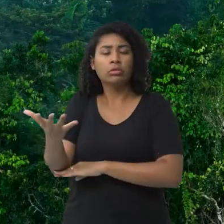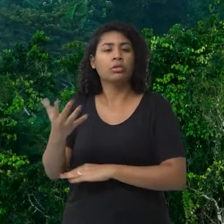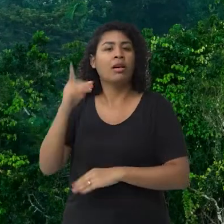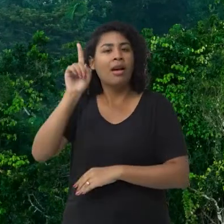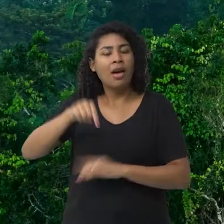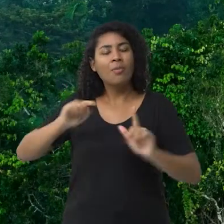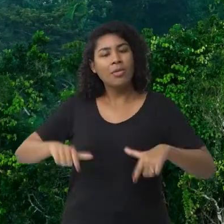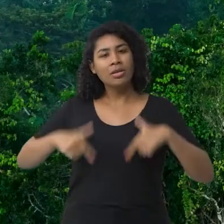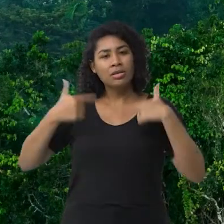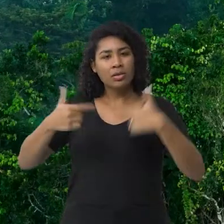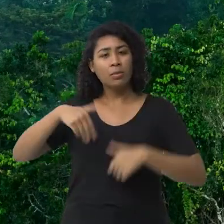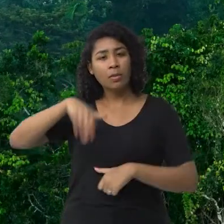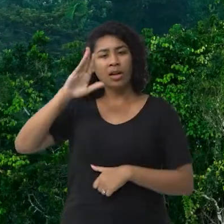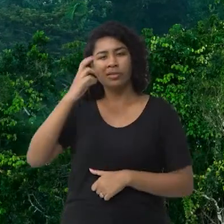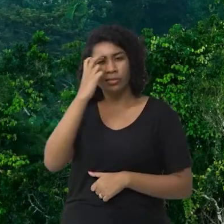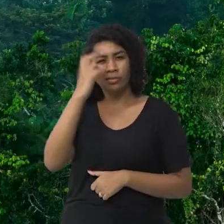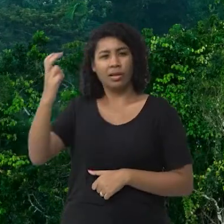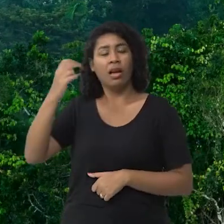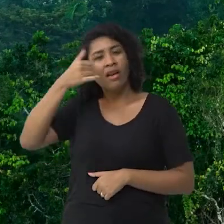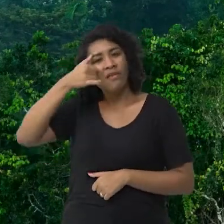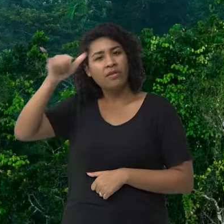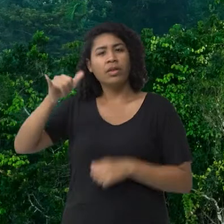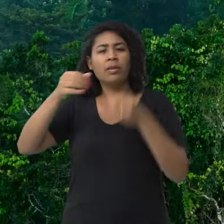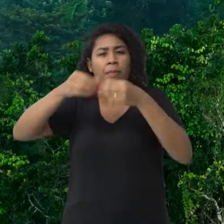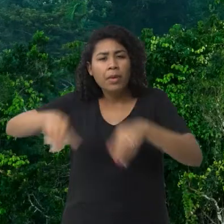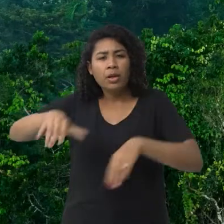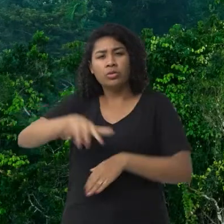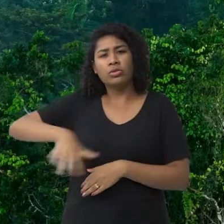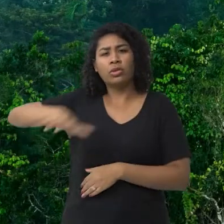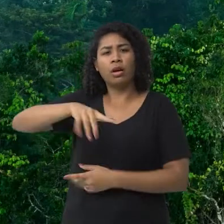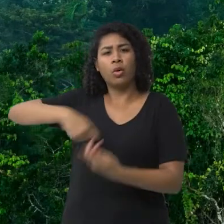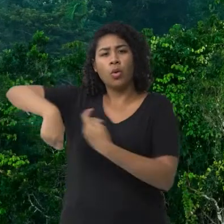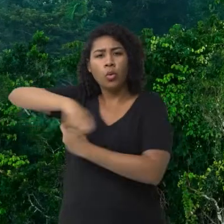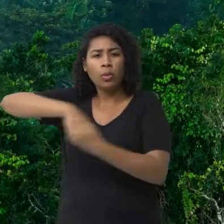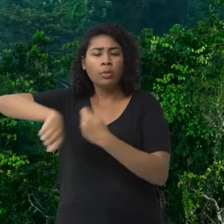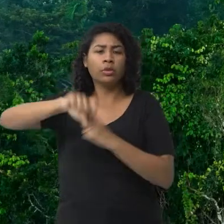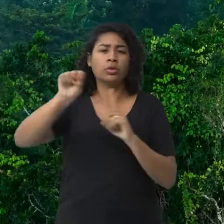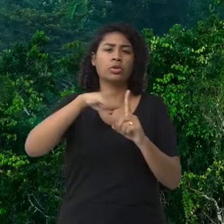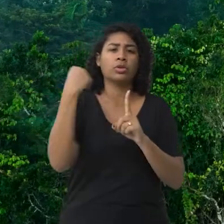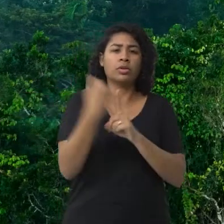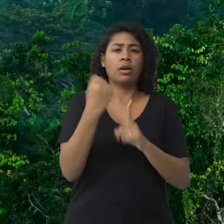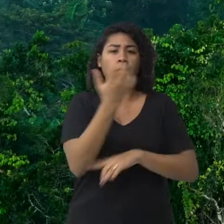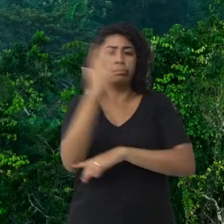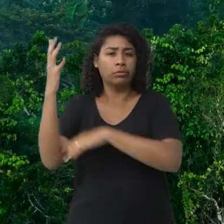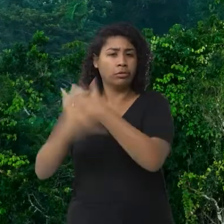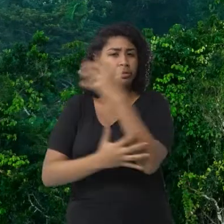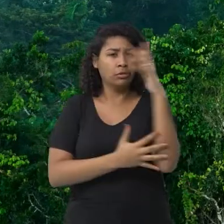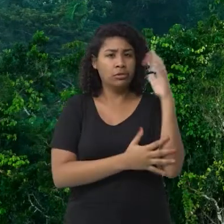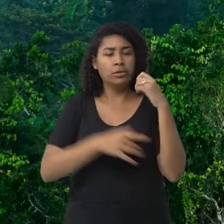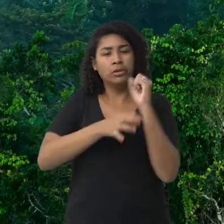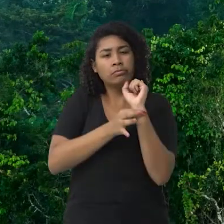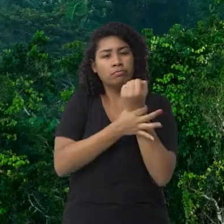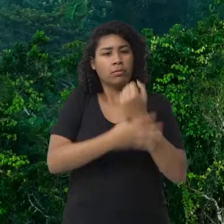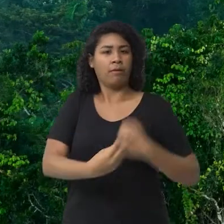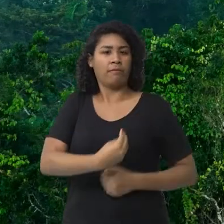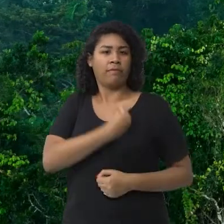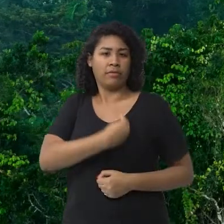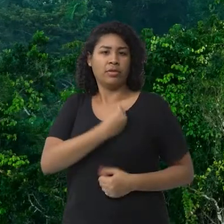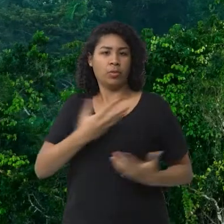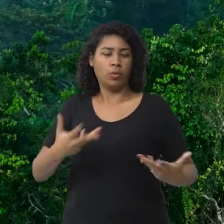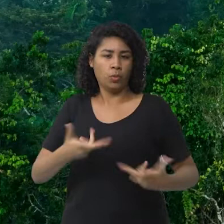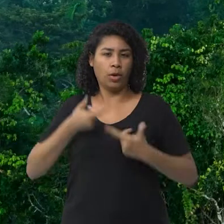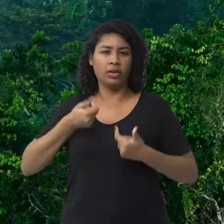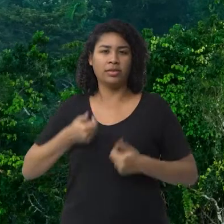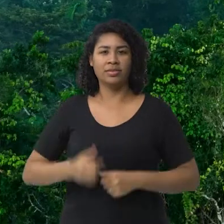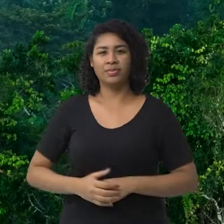atitude inteligente para evitar impactos econômicos, sociais e ambientais e garantir a nossa qualidade de